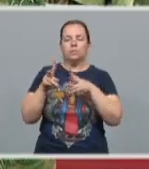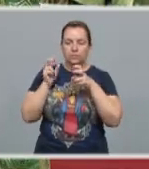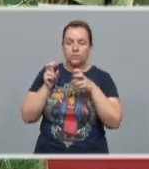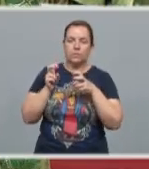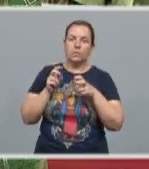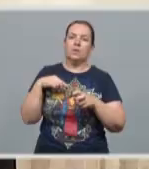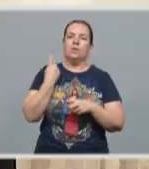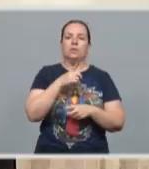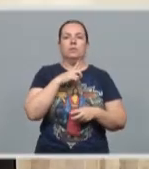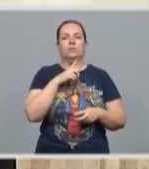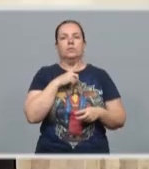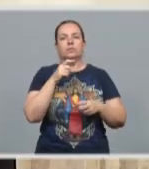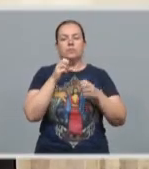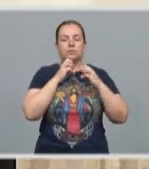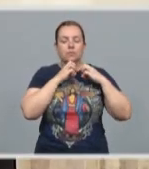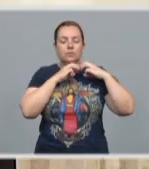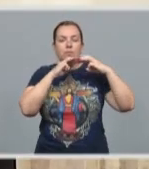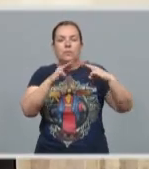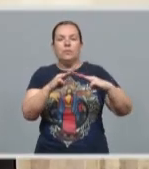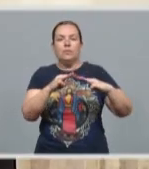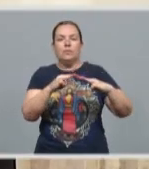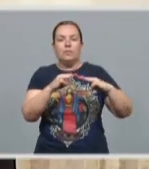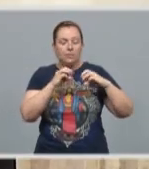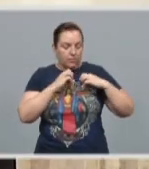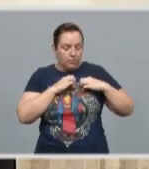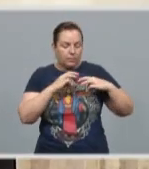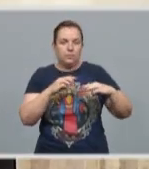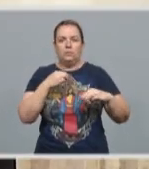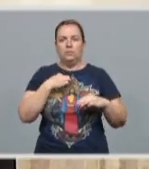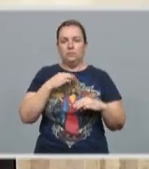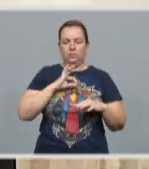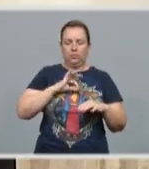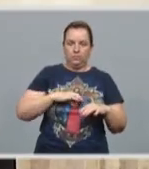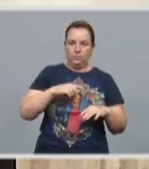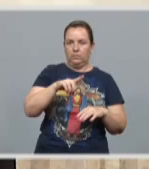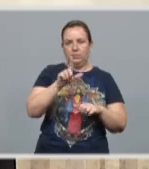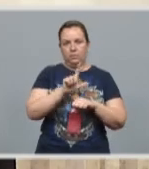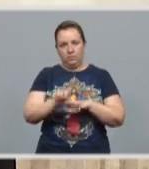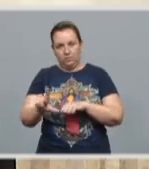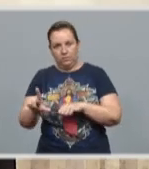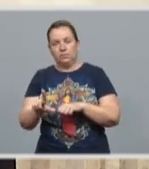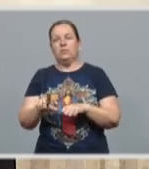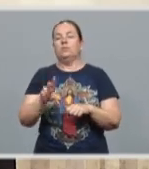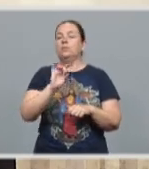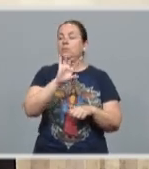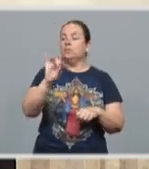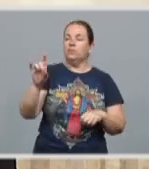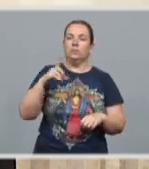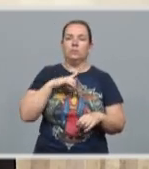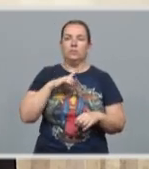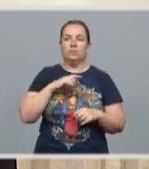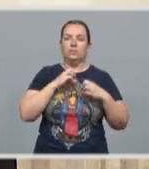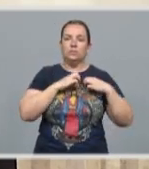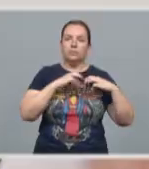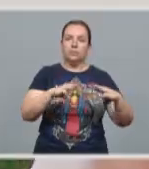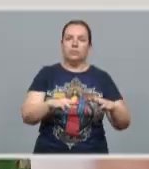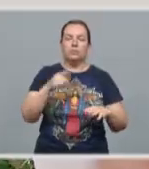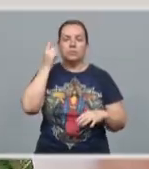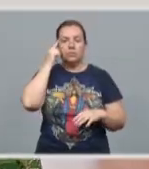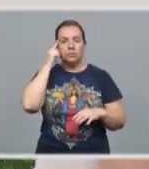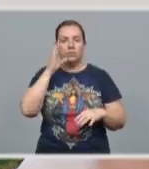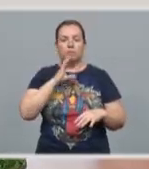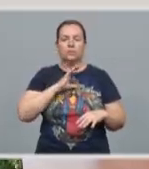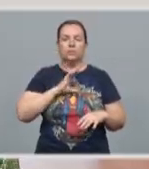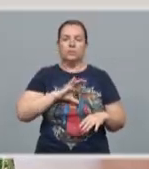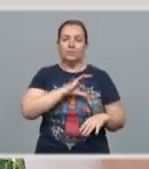que nós temos uma missão. Eu como padre, você como leigo, e cada um agora pensando como